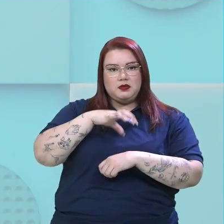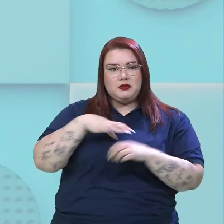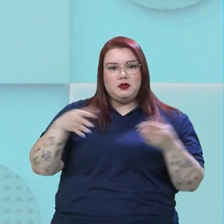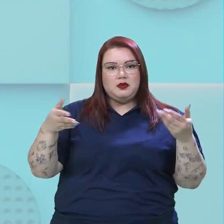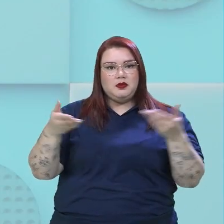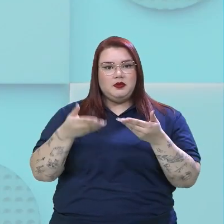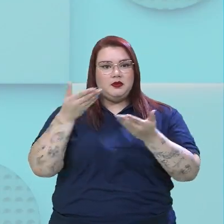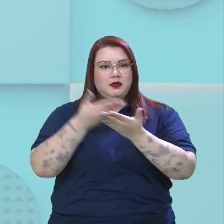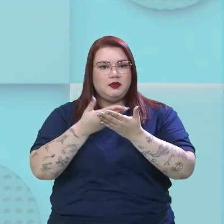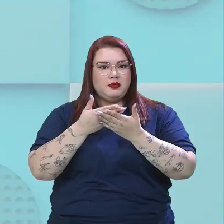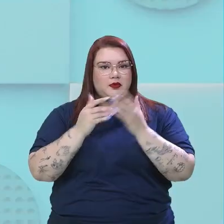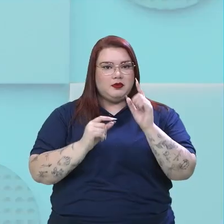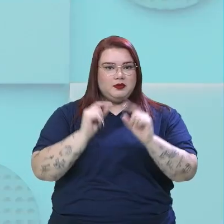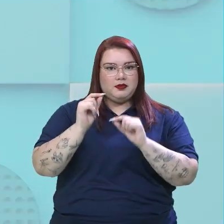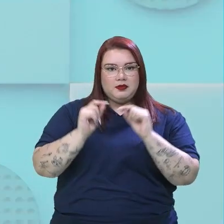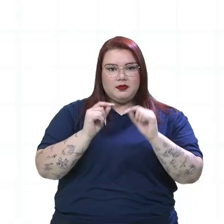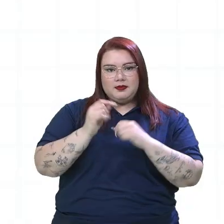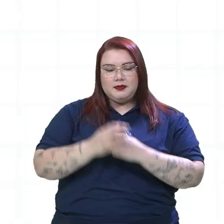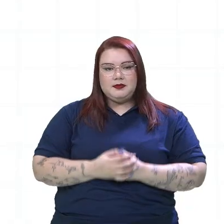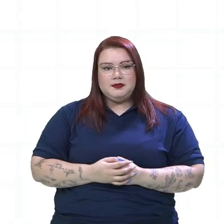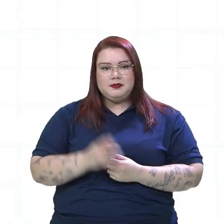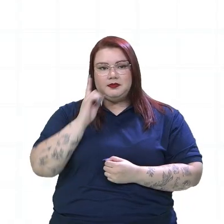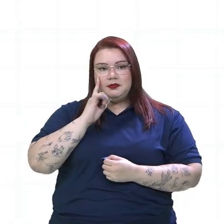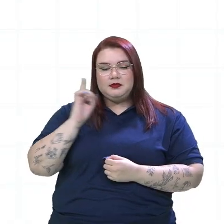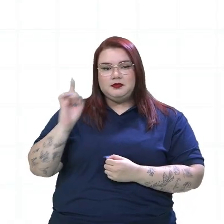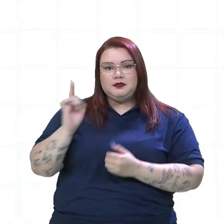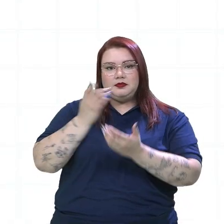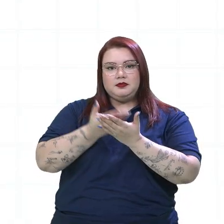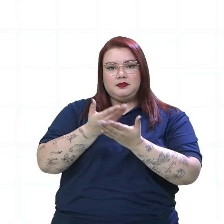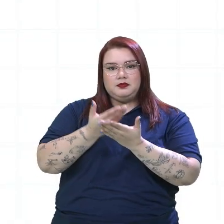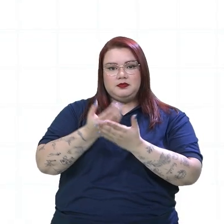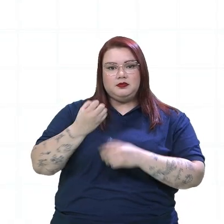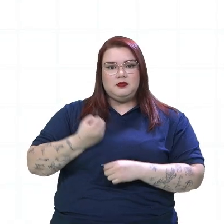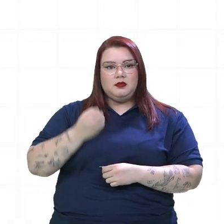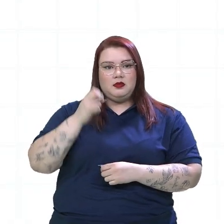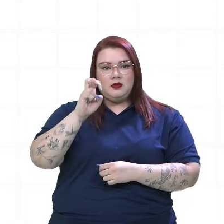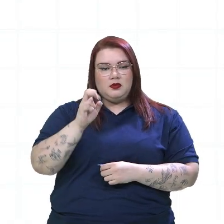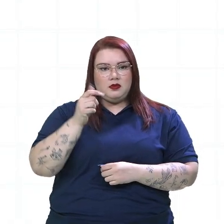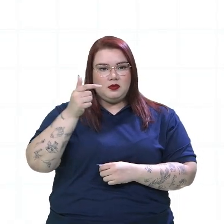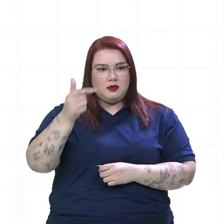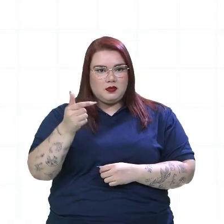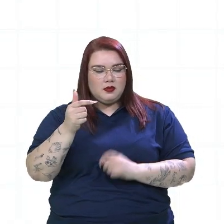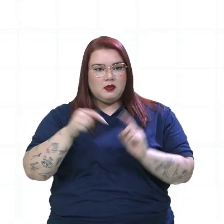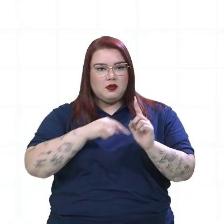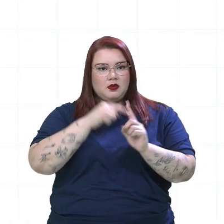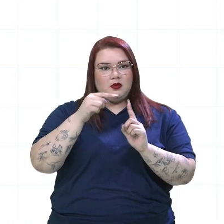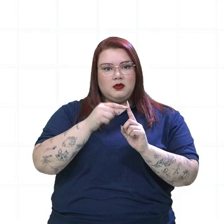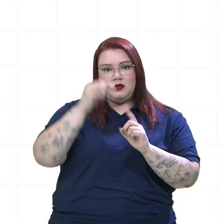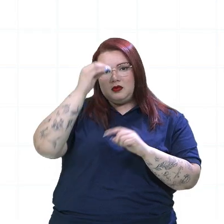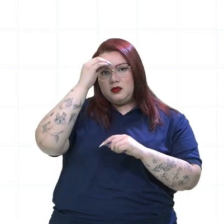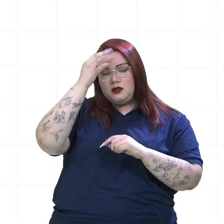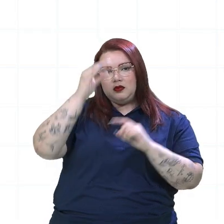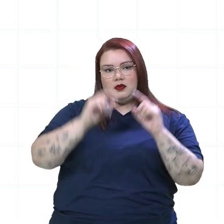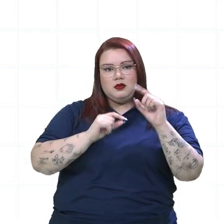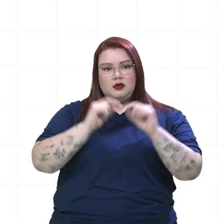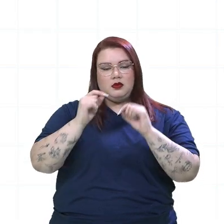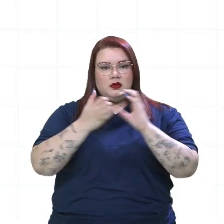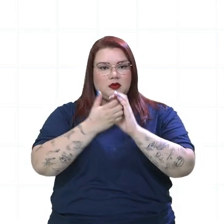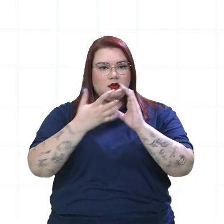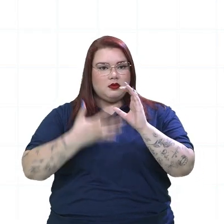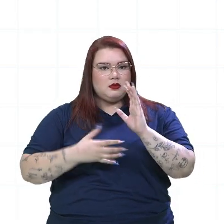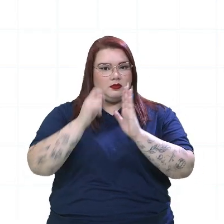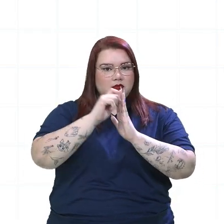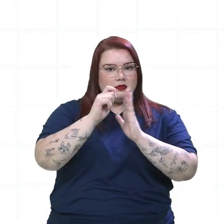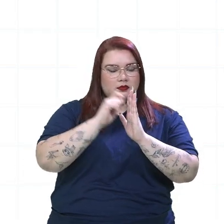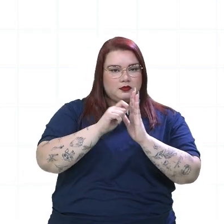o que temos para a nossa aula? Acompanhe. Nós temos a aula de número 52, objeto de conhecimento, elementos